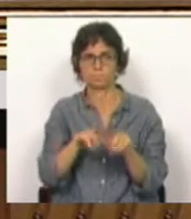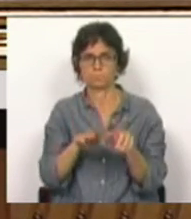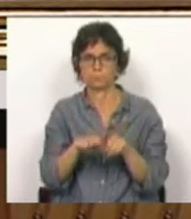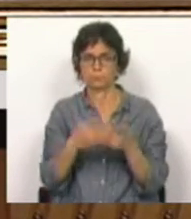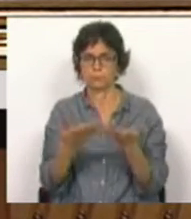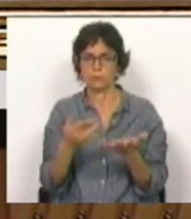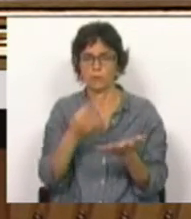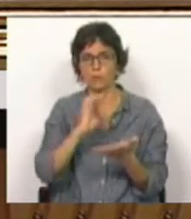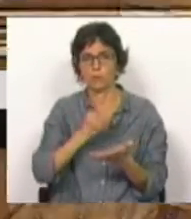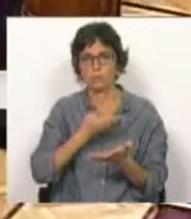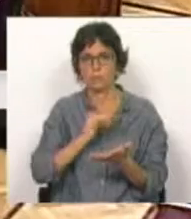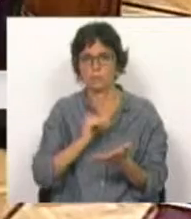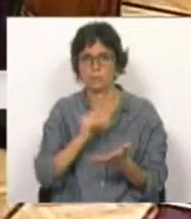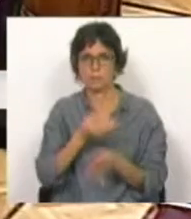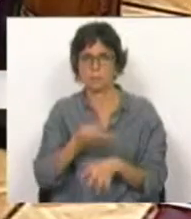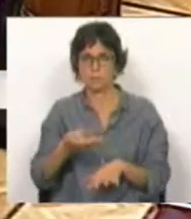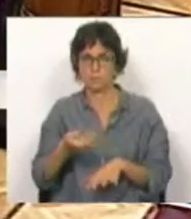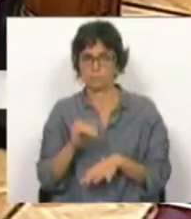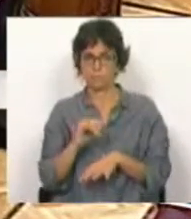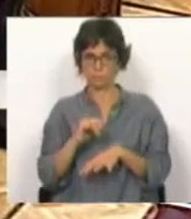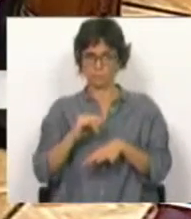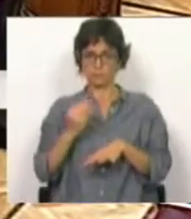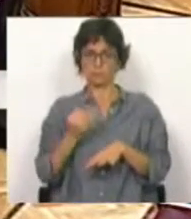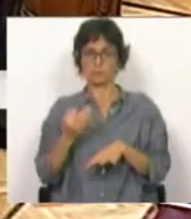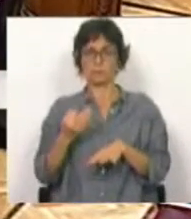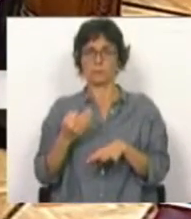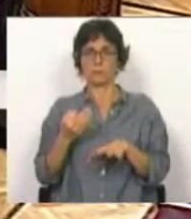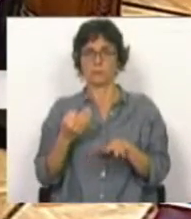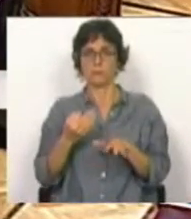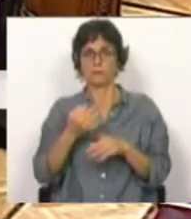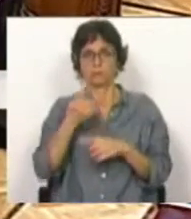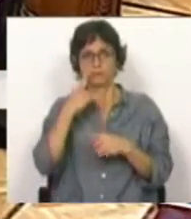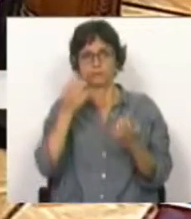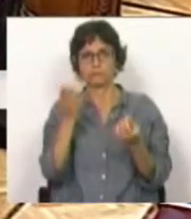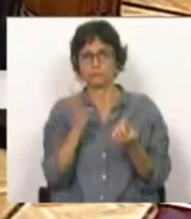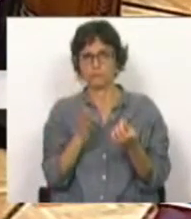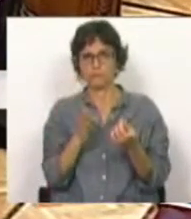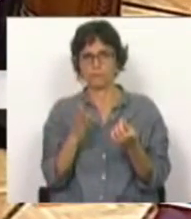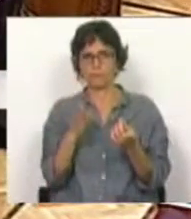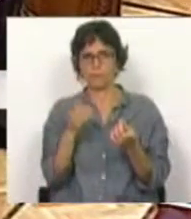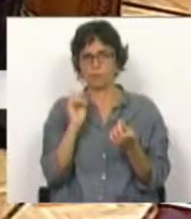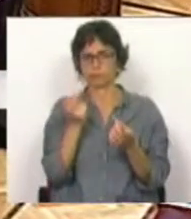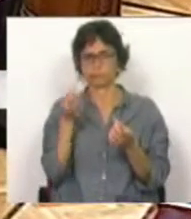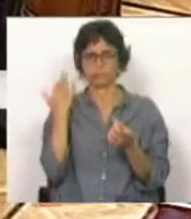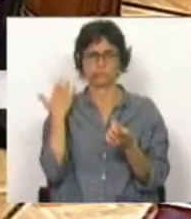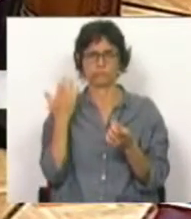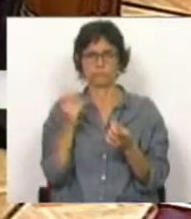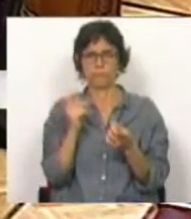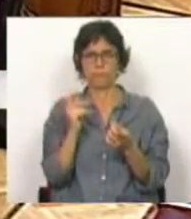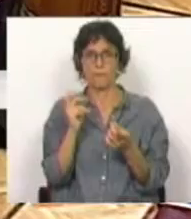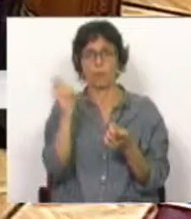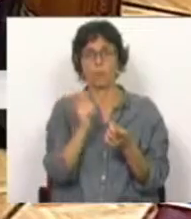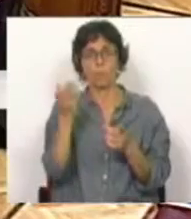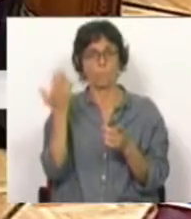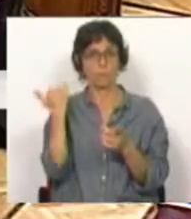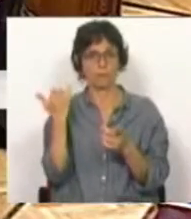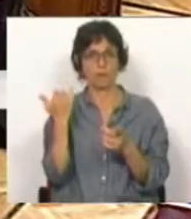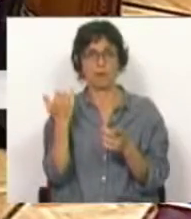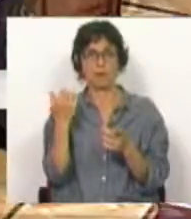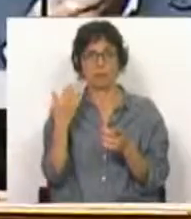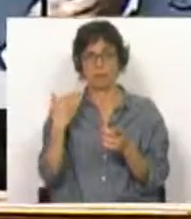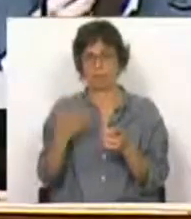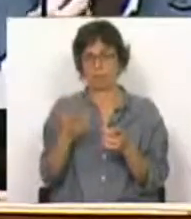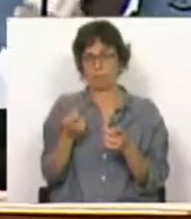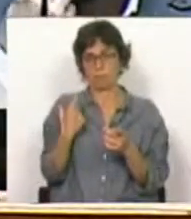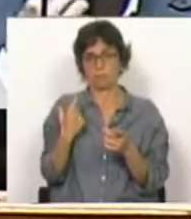temos vindo a assistir, tem anunciado desde há uns meses, esta parte, umas semanas talvez, há